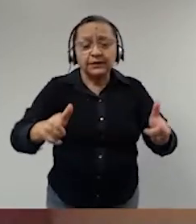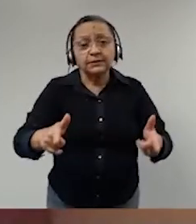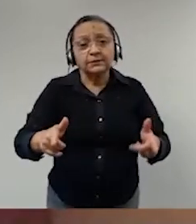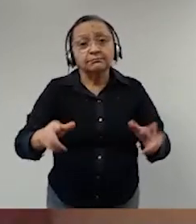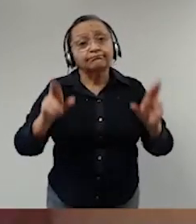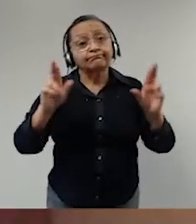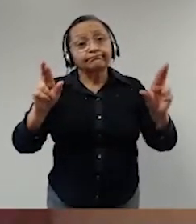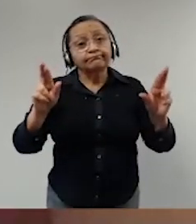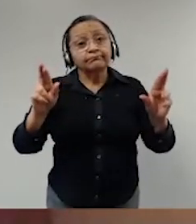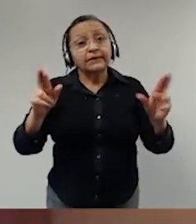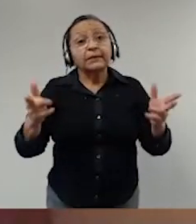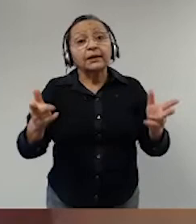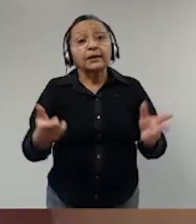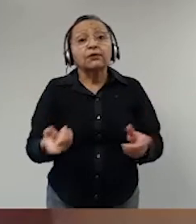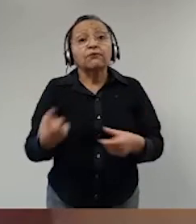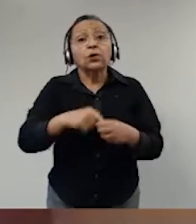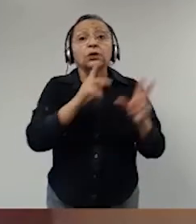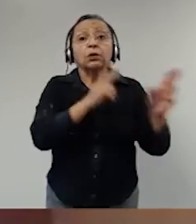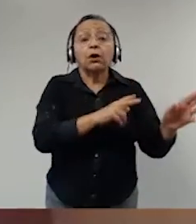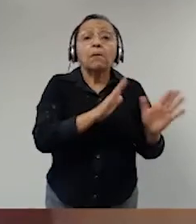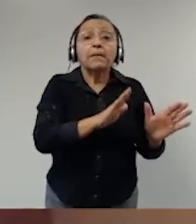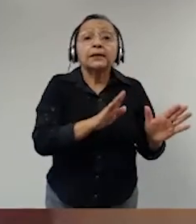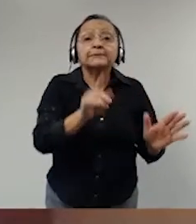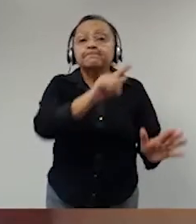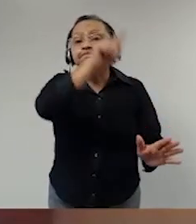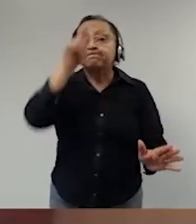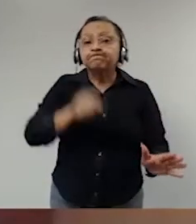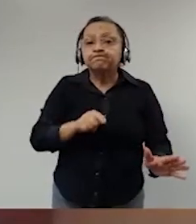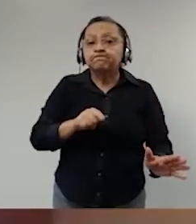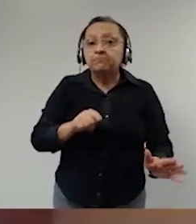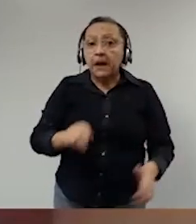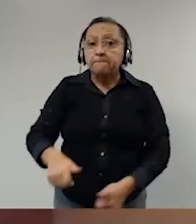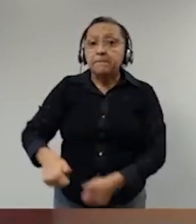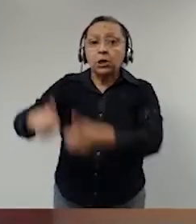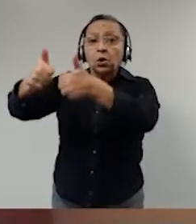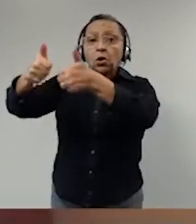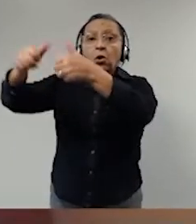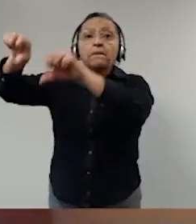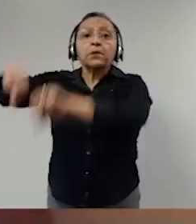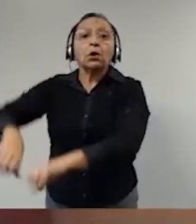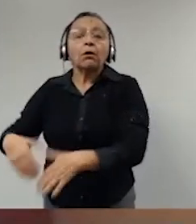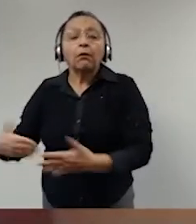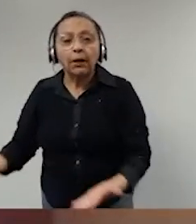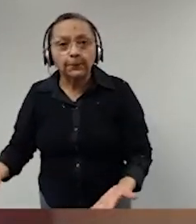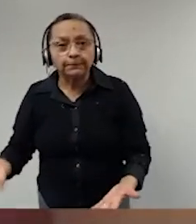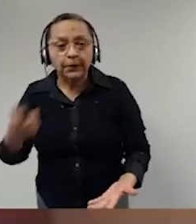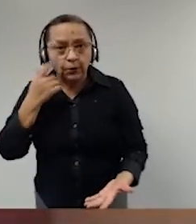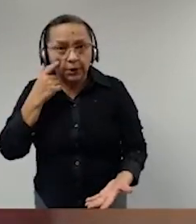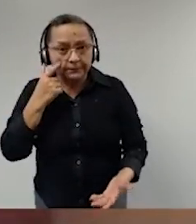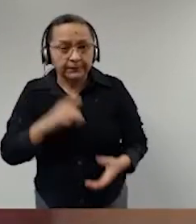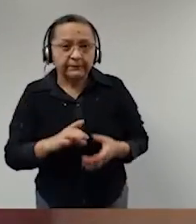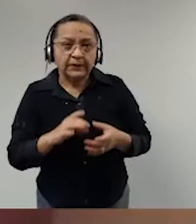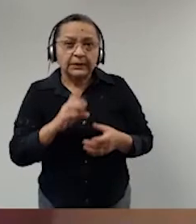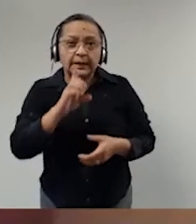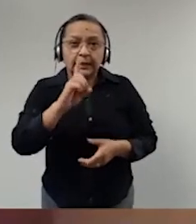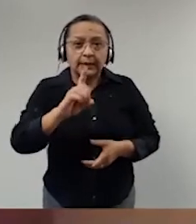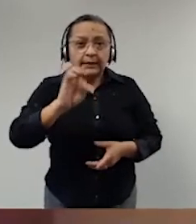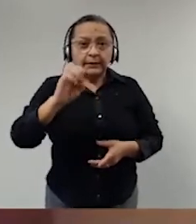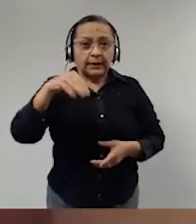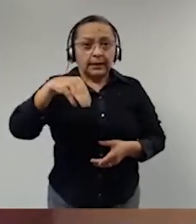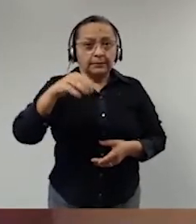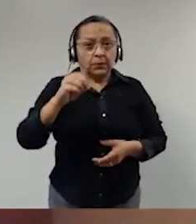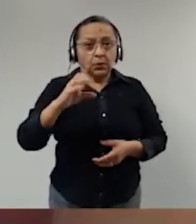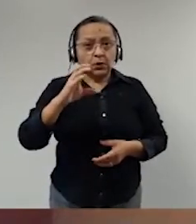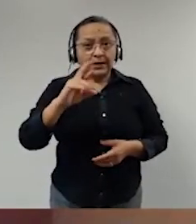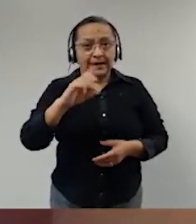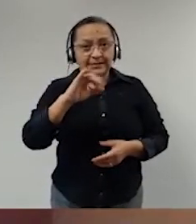a ser o que era, mas a gente não sabe se vai ser para pior ou para melhor. Agora, vejam, democracia. A gente vai